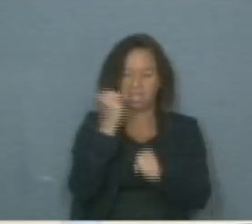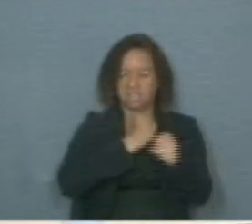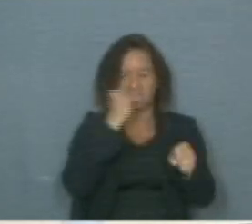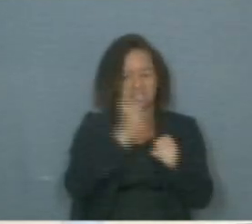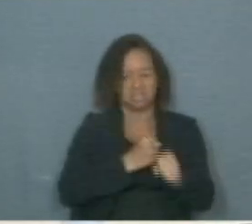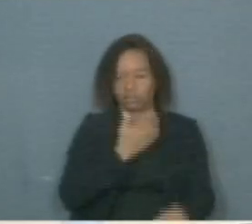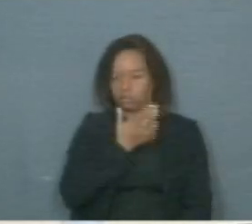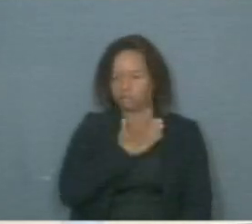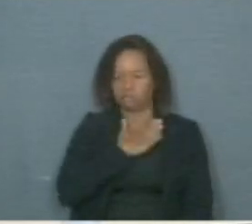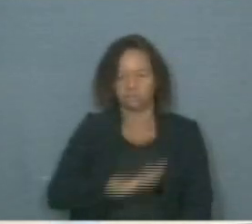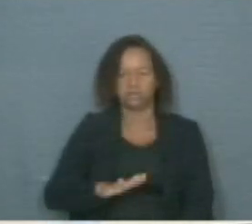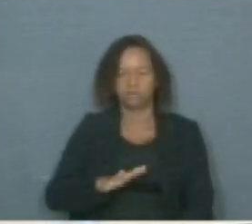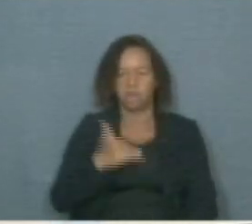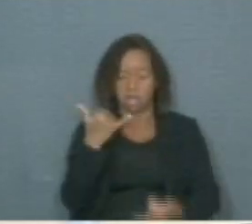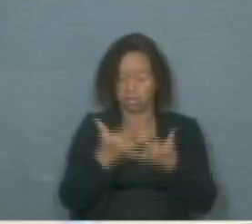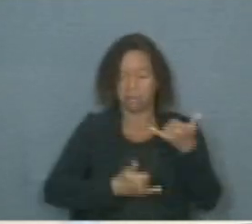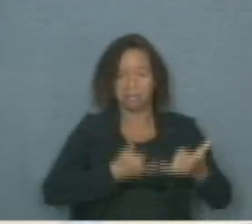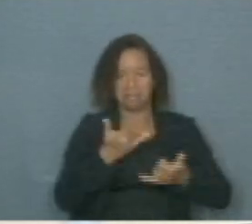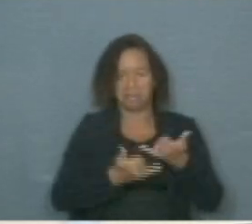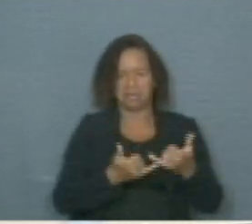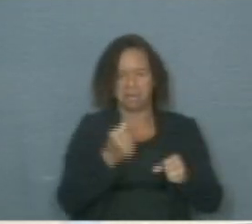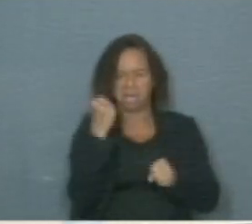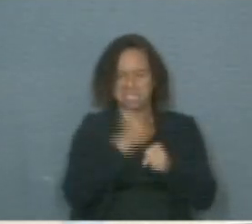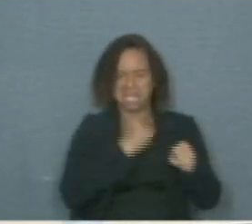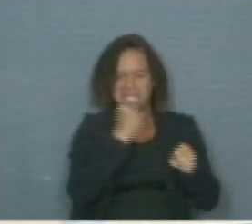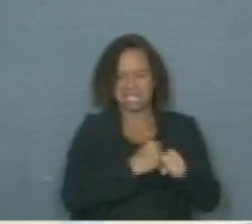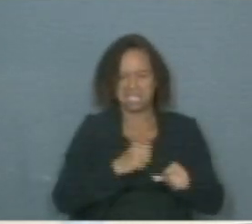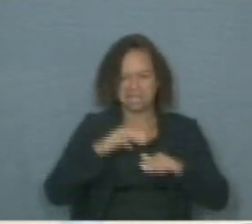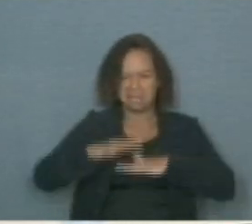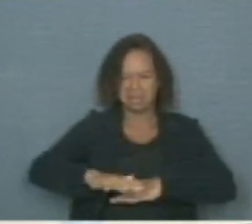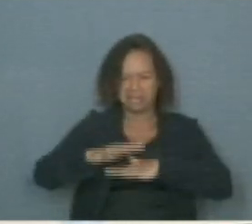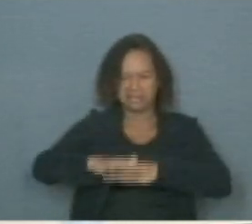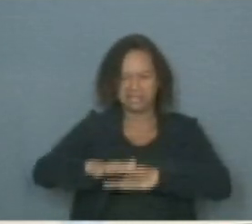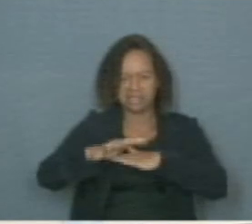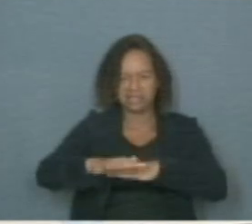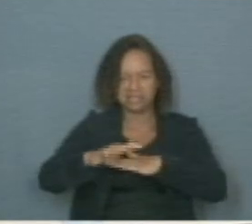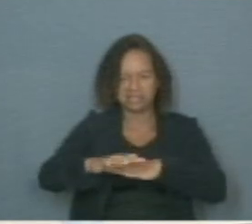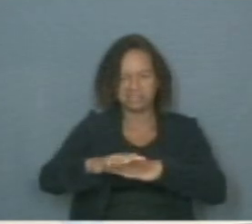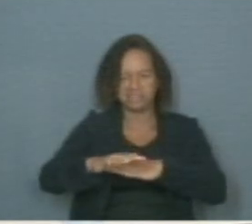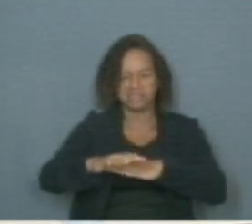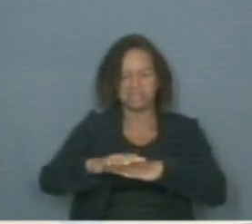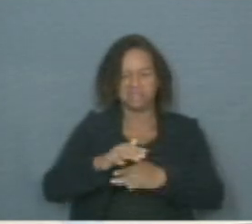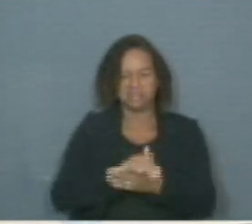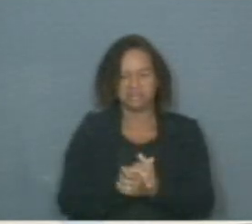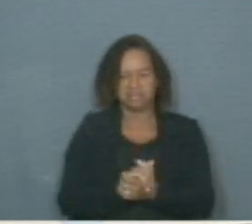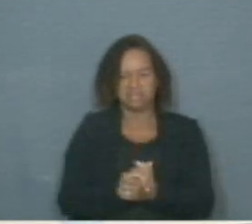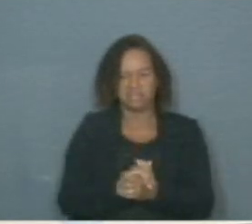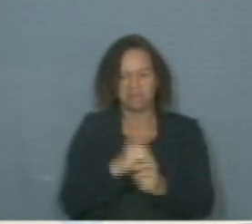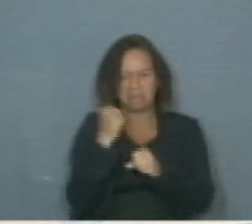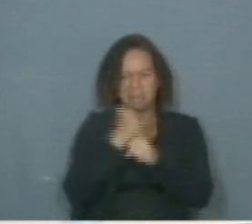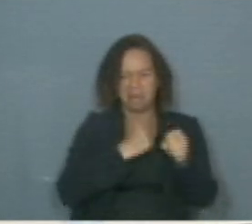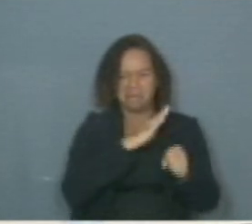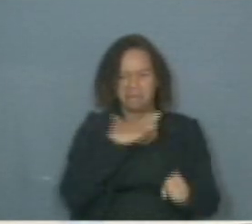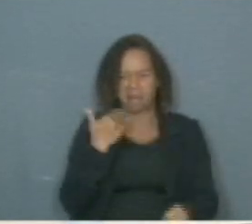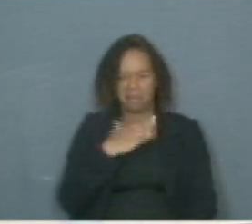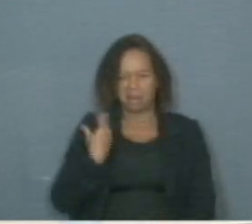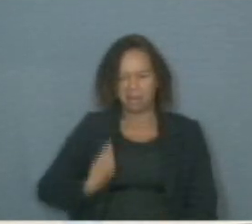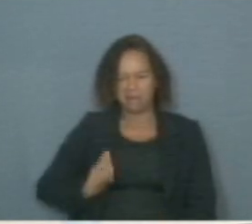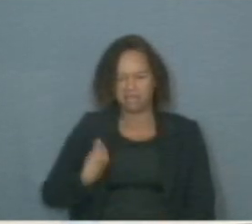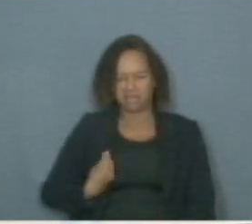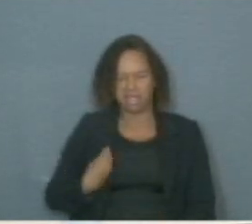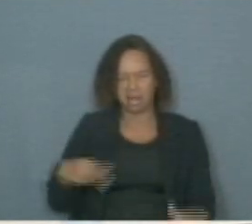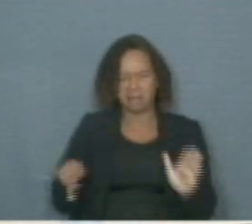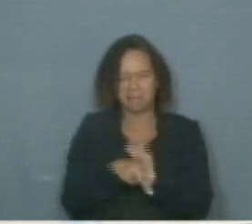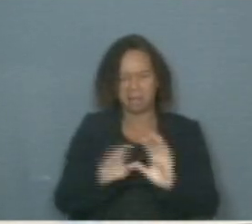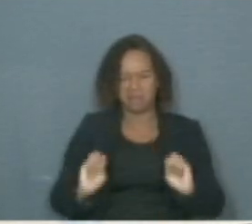muito menos eu não brinco com assassinatos de militantes que foram ceifados de sua vida na